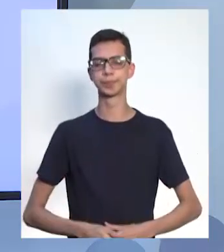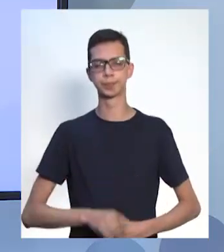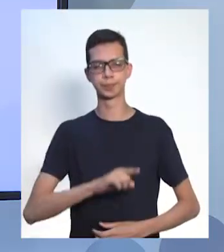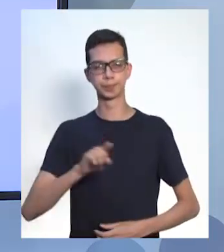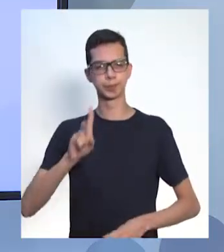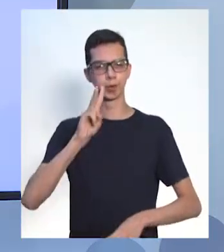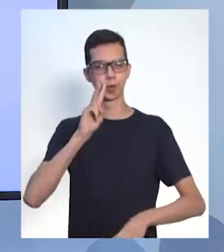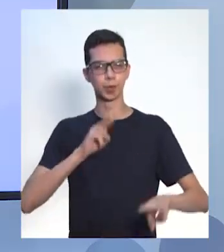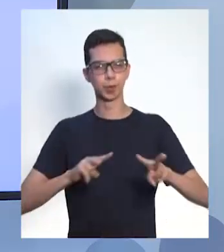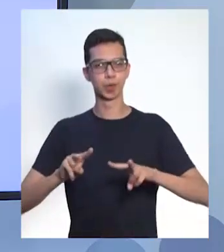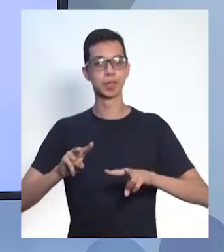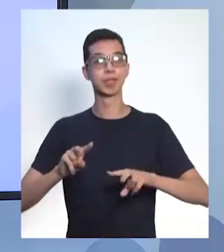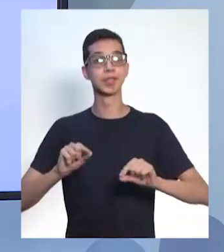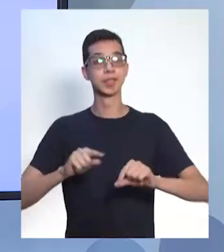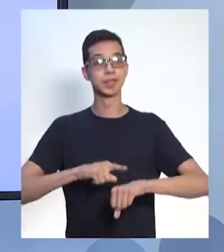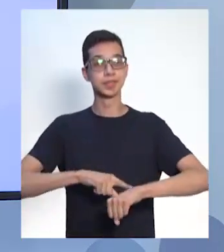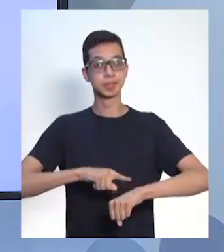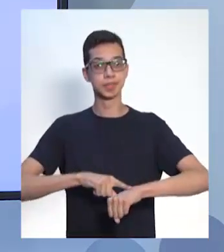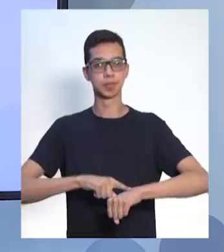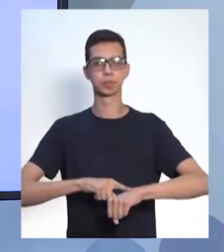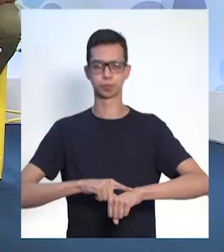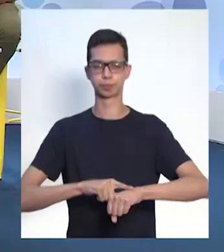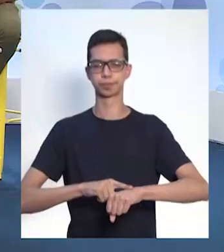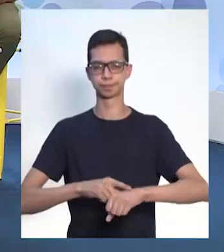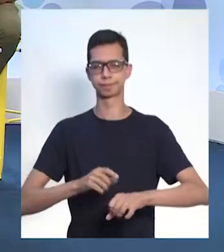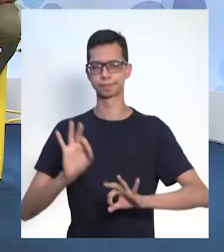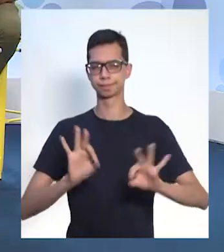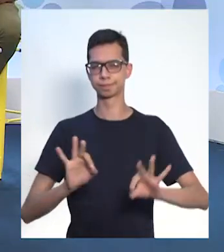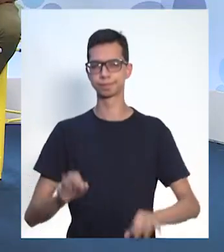galera aqui preparou para a gente rever junto aí. Vamos rever.